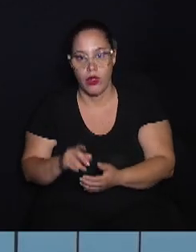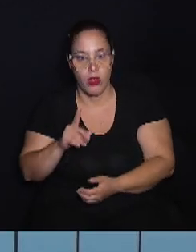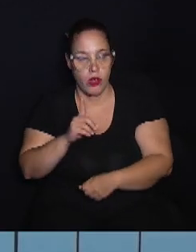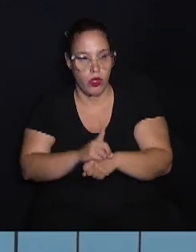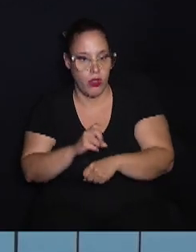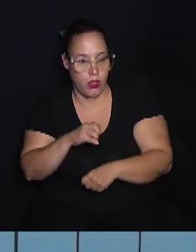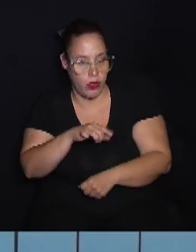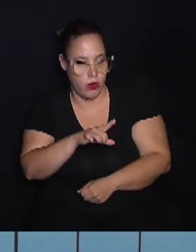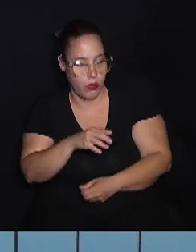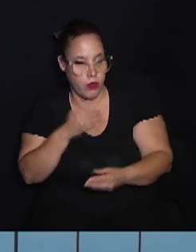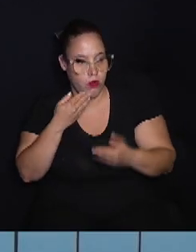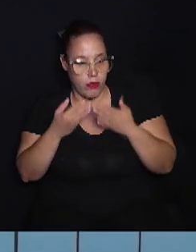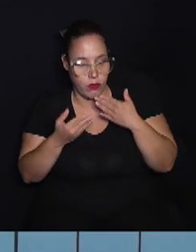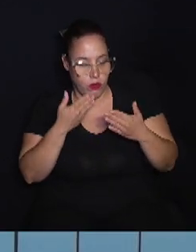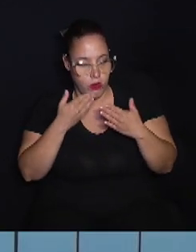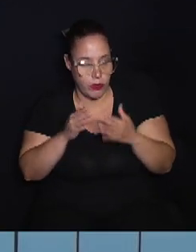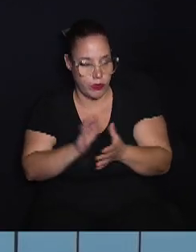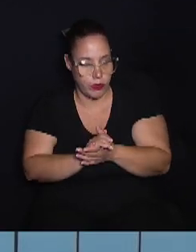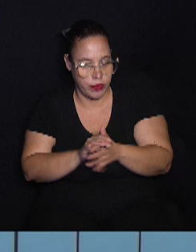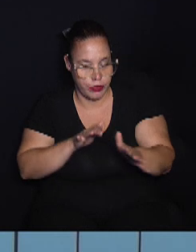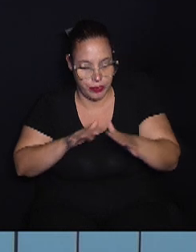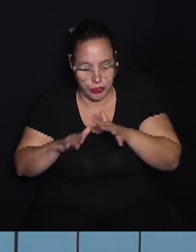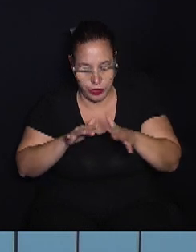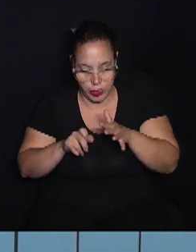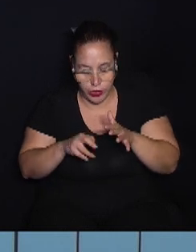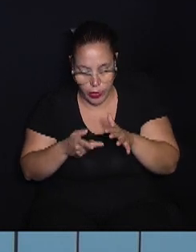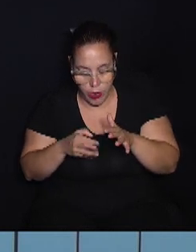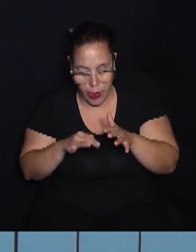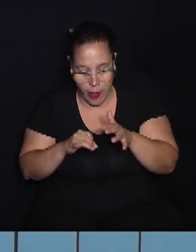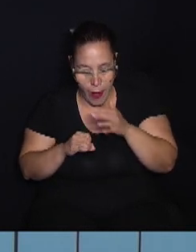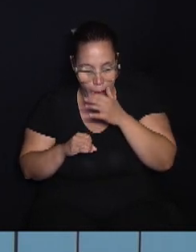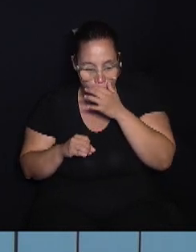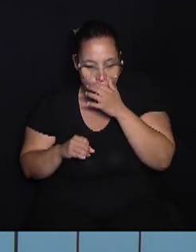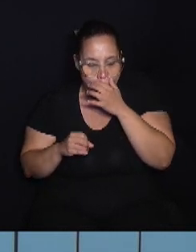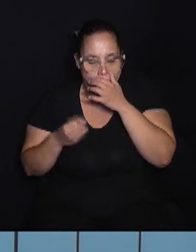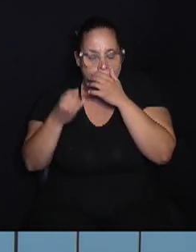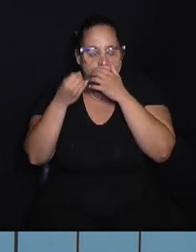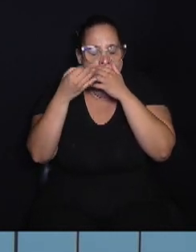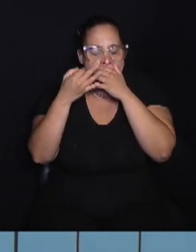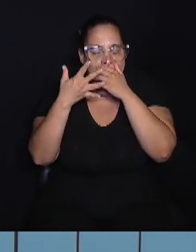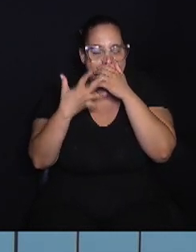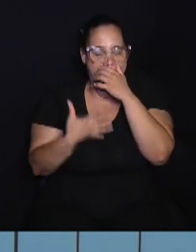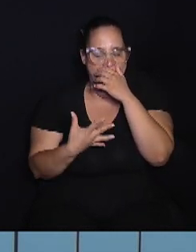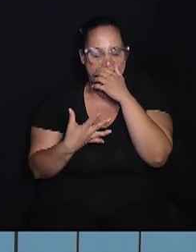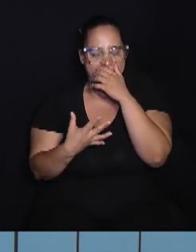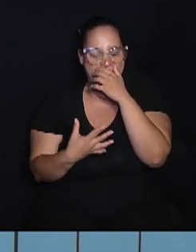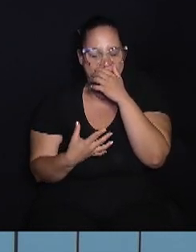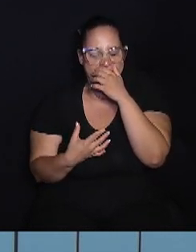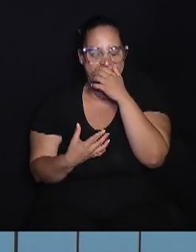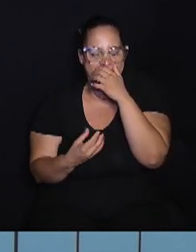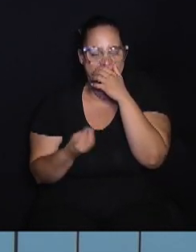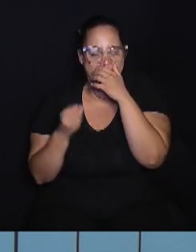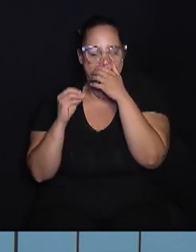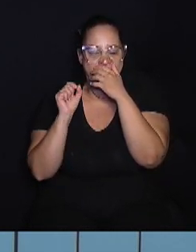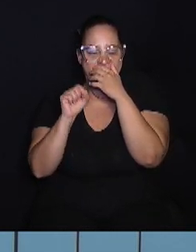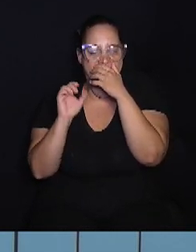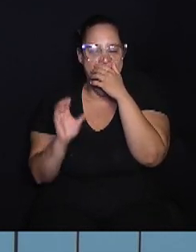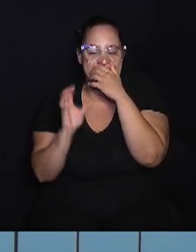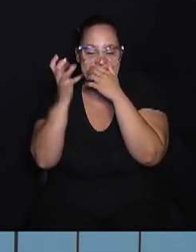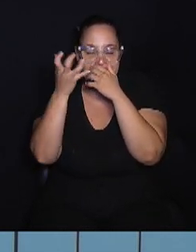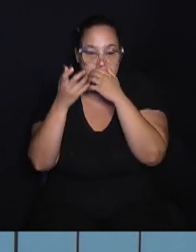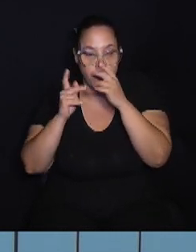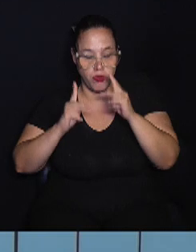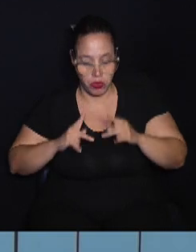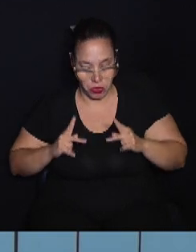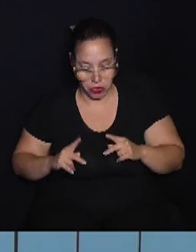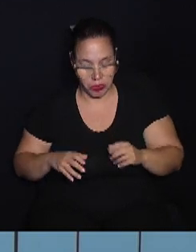a gente comentou né sobre essa desregulação Eu gostaria que o senhor explicasse um pouquinho o que que acontece né quando os hormônios aí